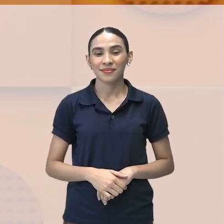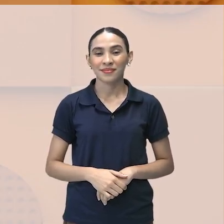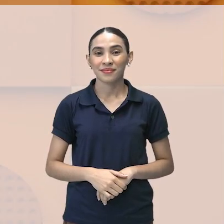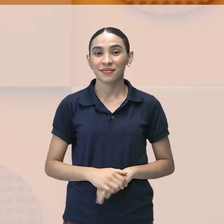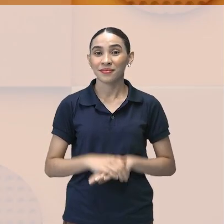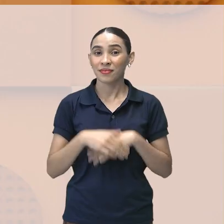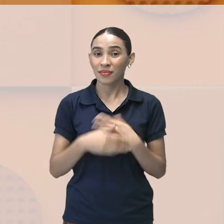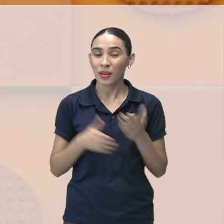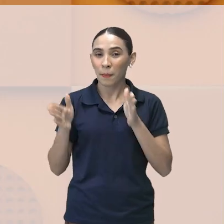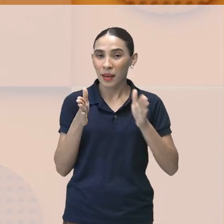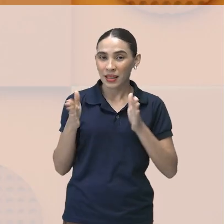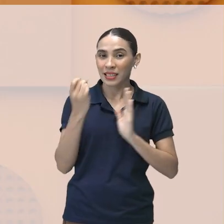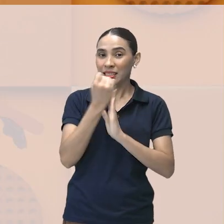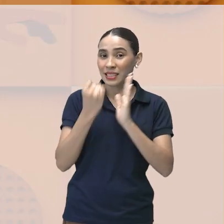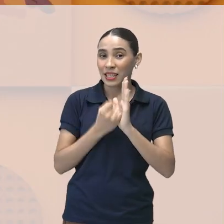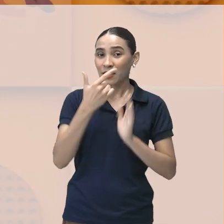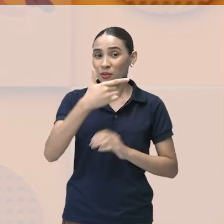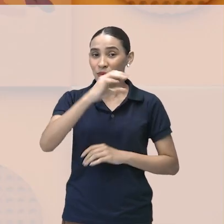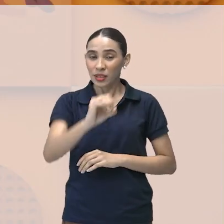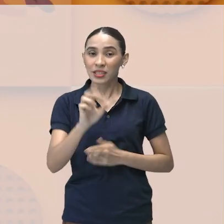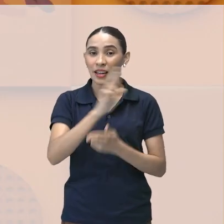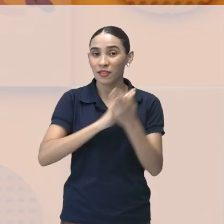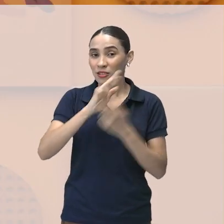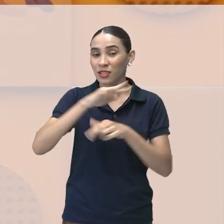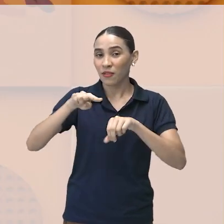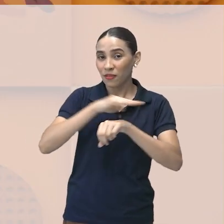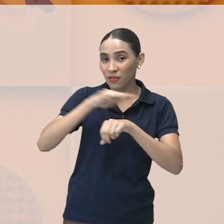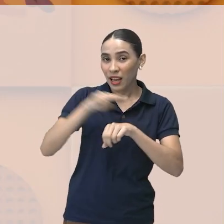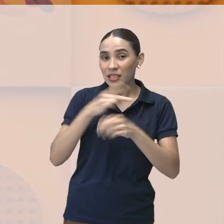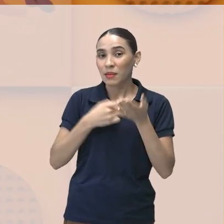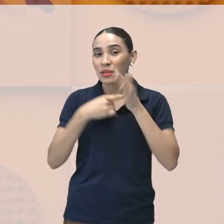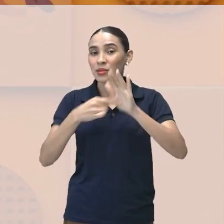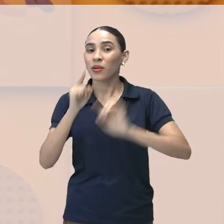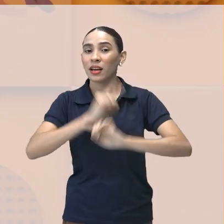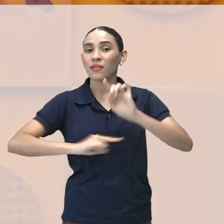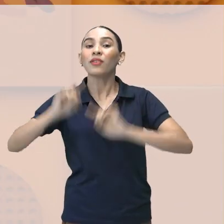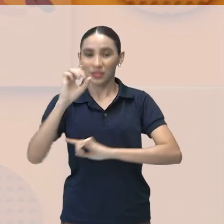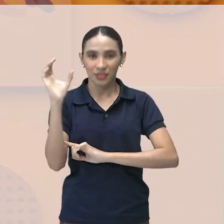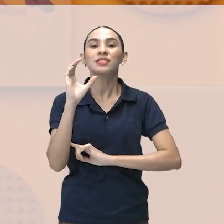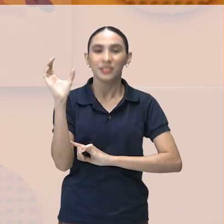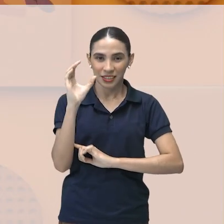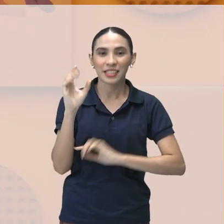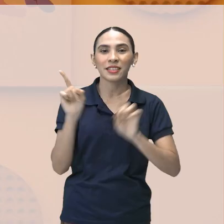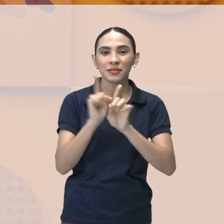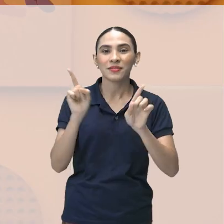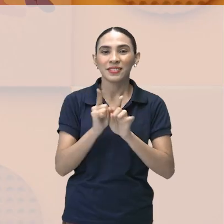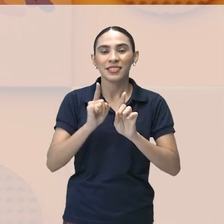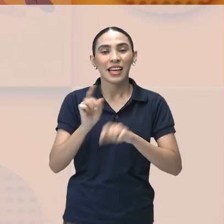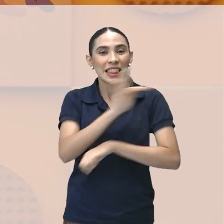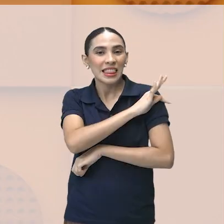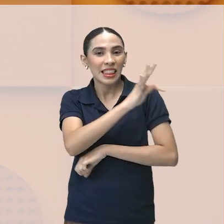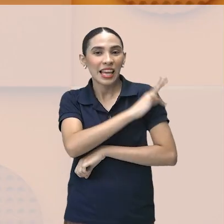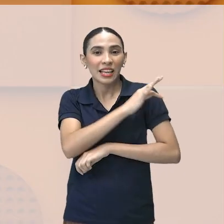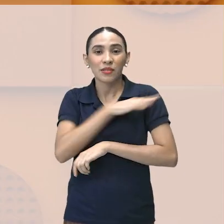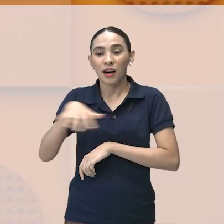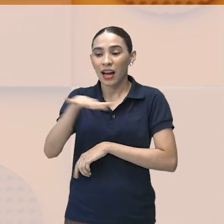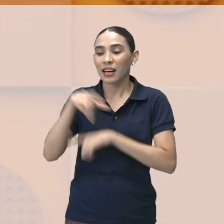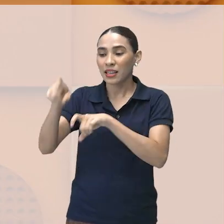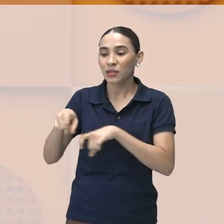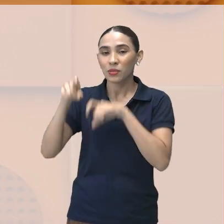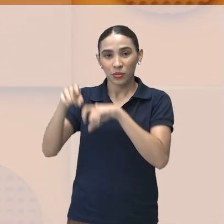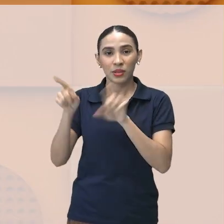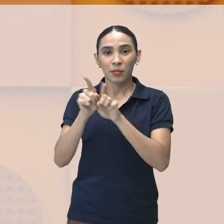Na segunda metade do século XX, a Revolução Verde trouxe avanços científicos e técnicos para a agricultura.